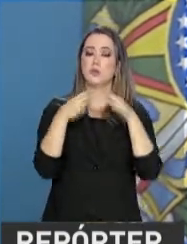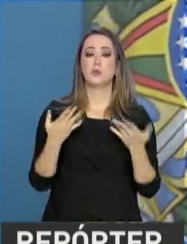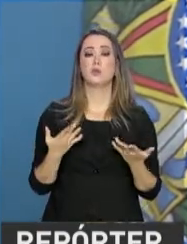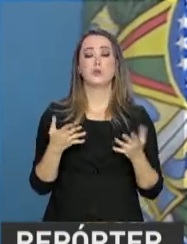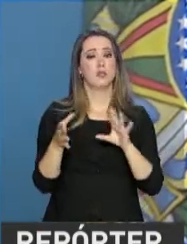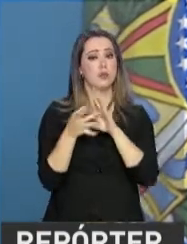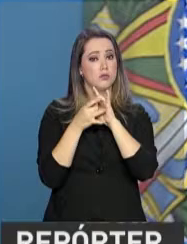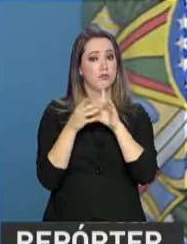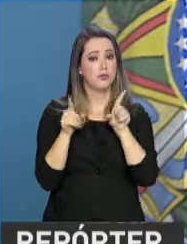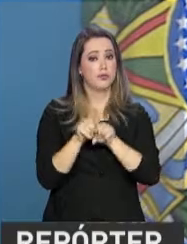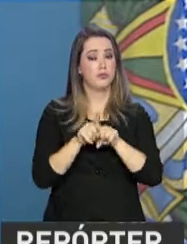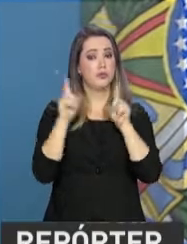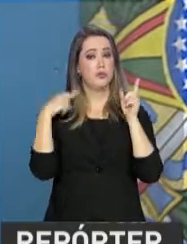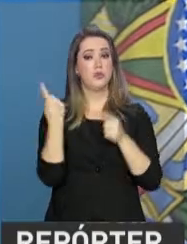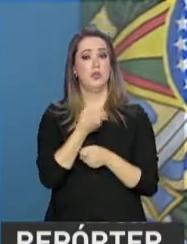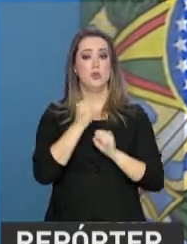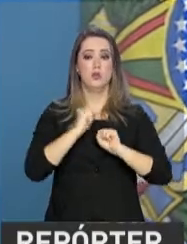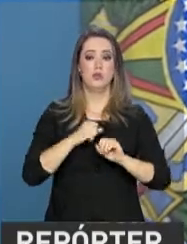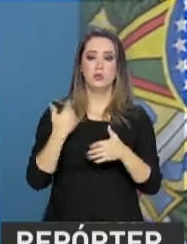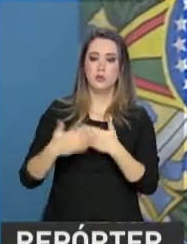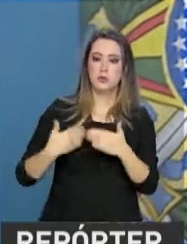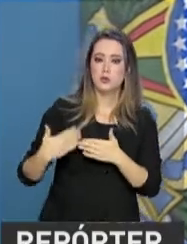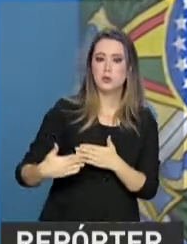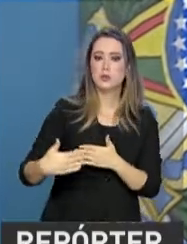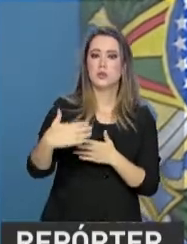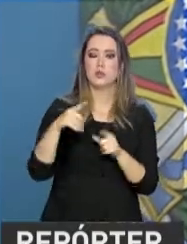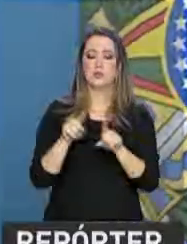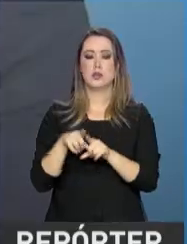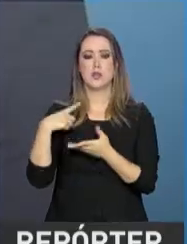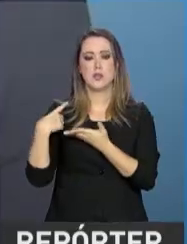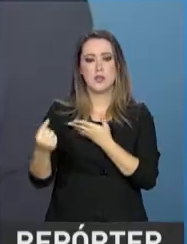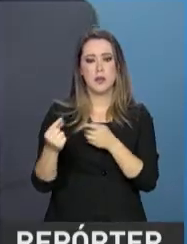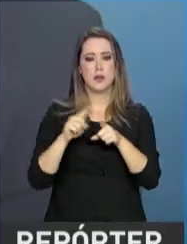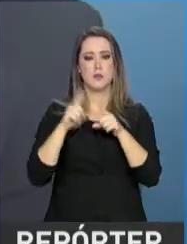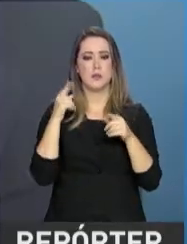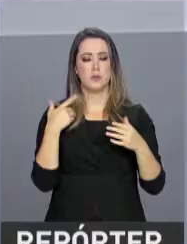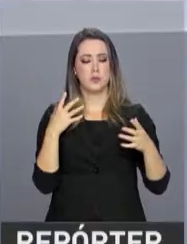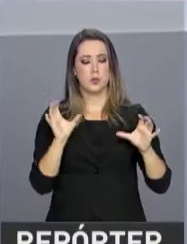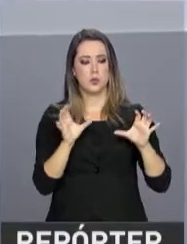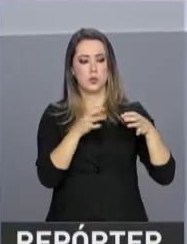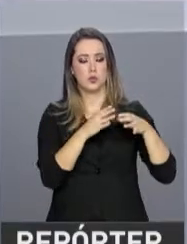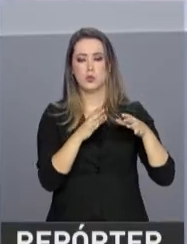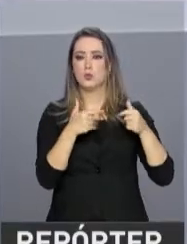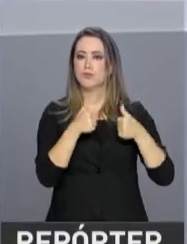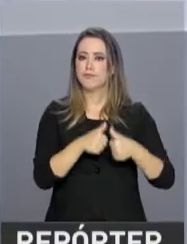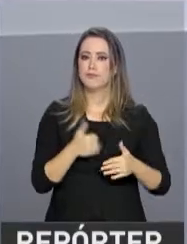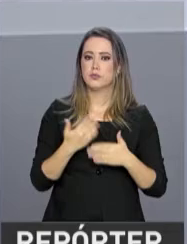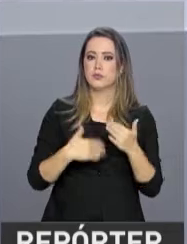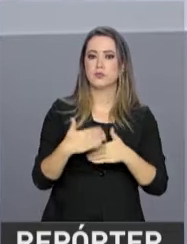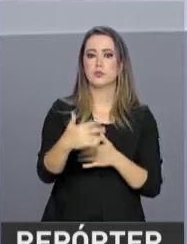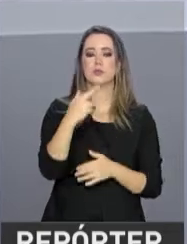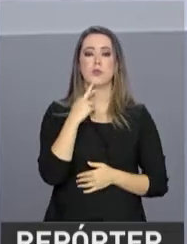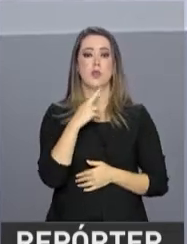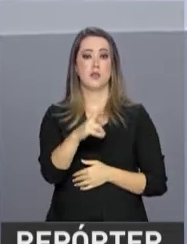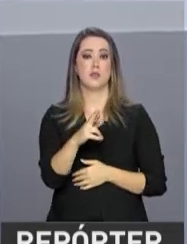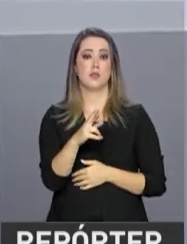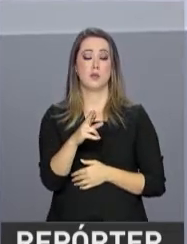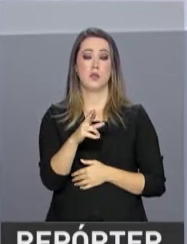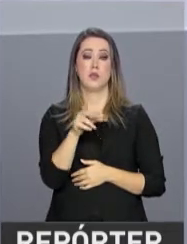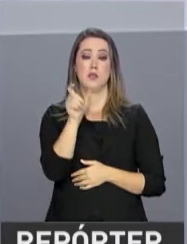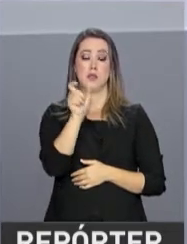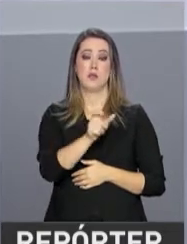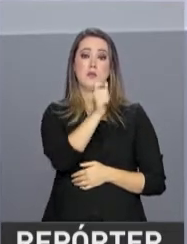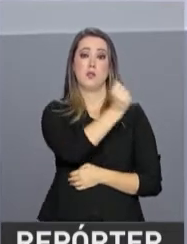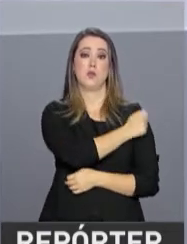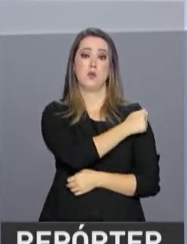que nós todos passaremos mas as instituições a unificar os resultados dos estudantes que